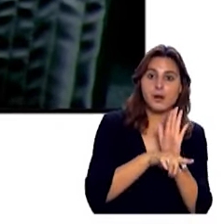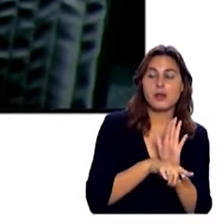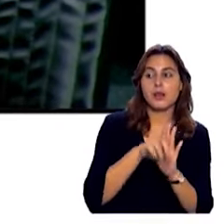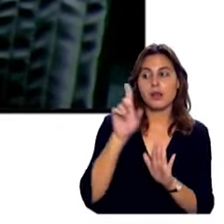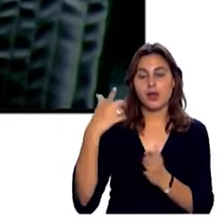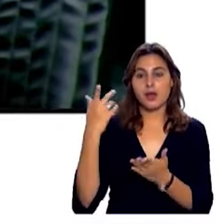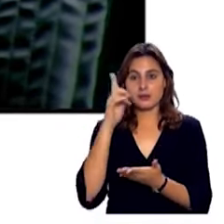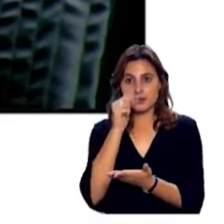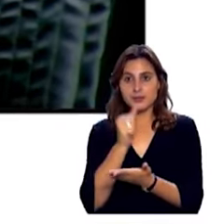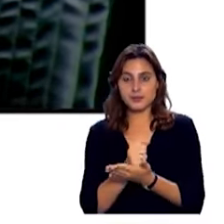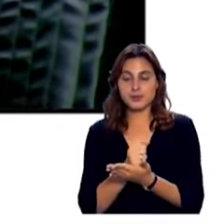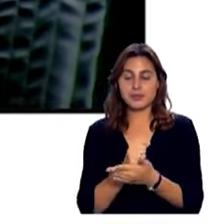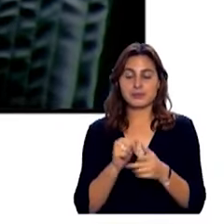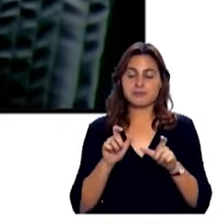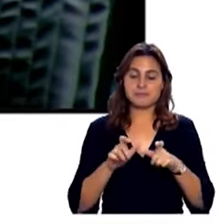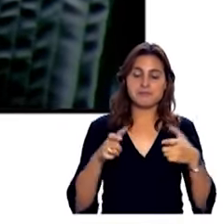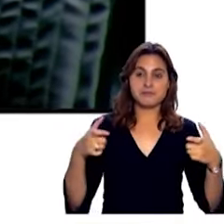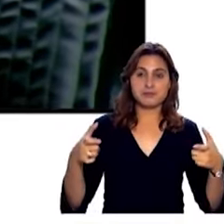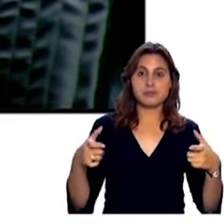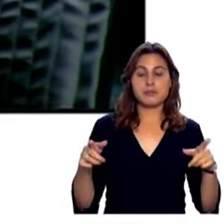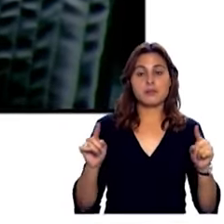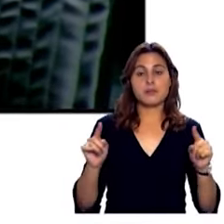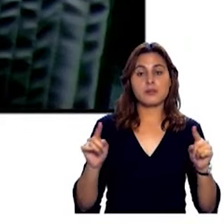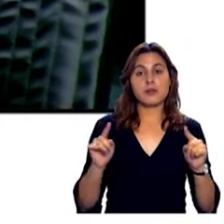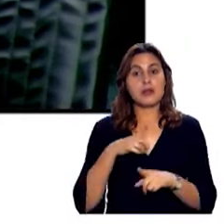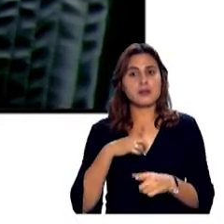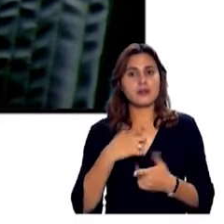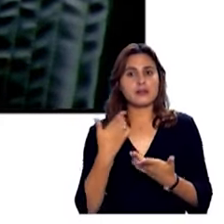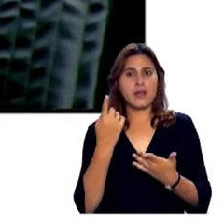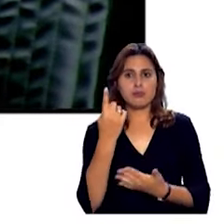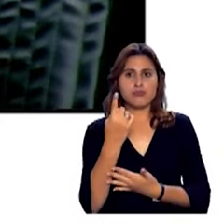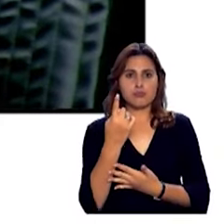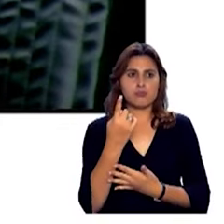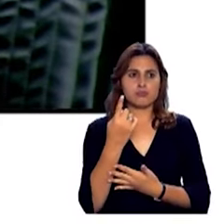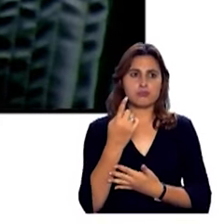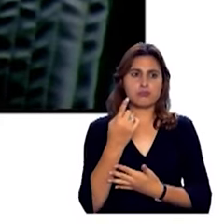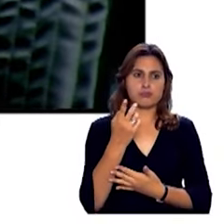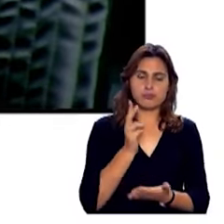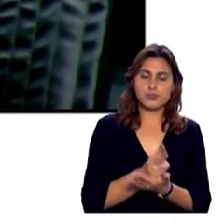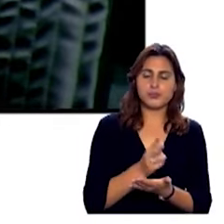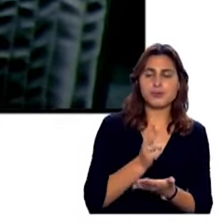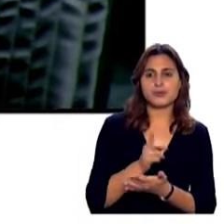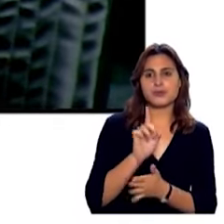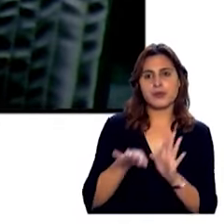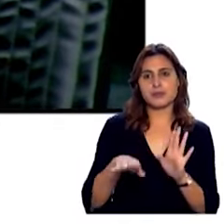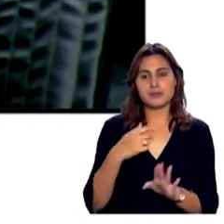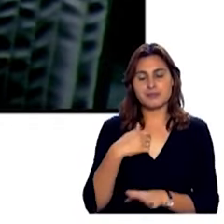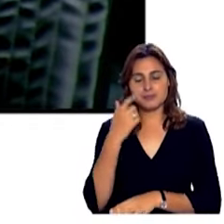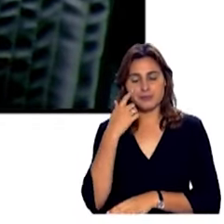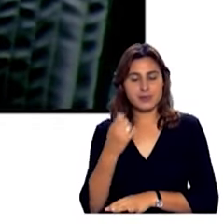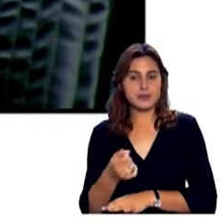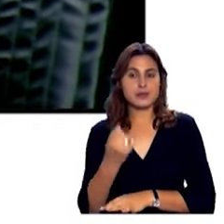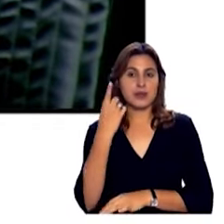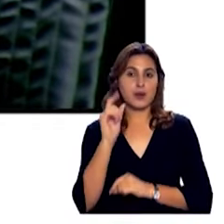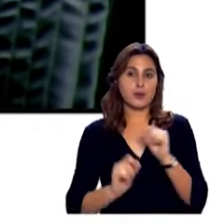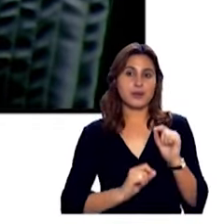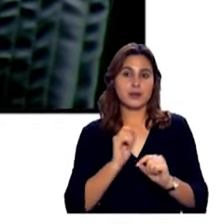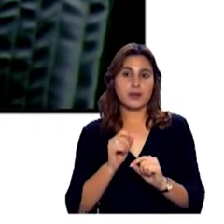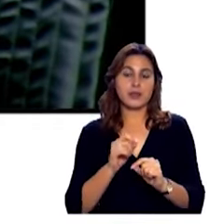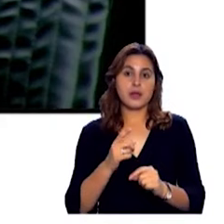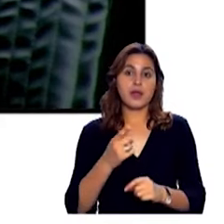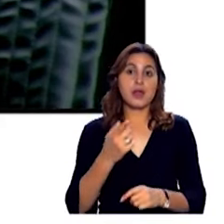grande medida continua tendo um papel que para nós pode soar meio estranho que é um papel de mera cassação da